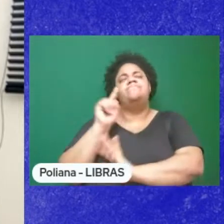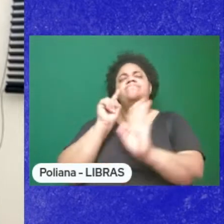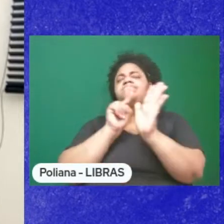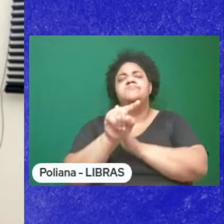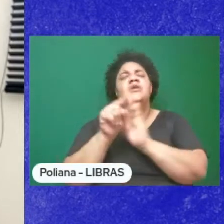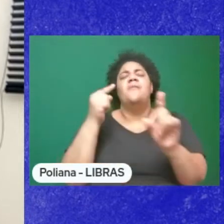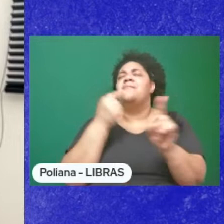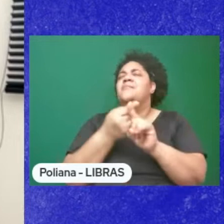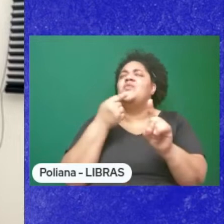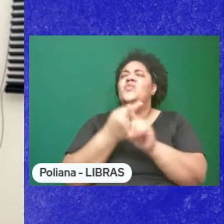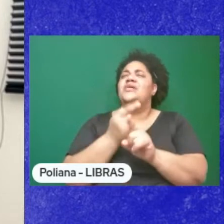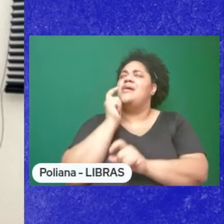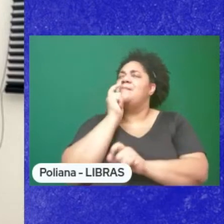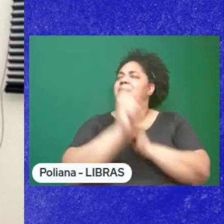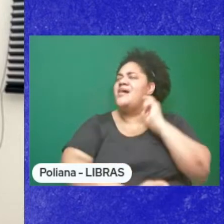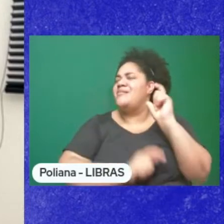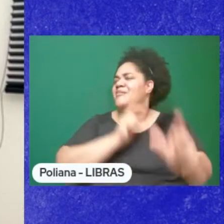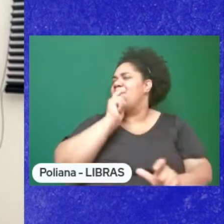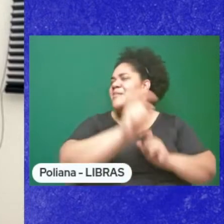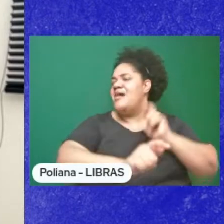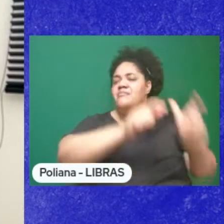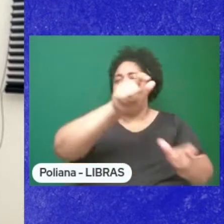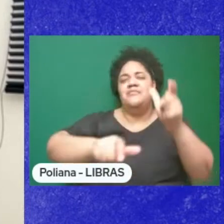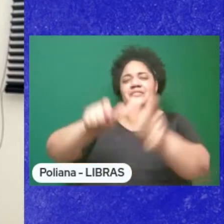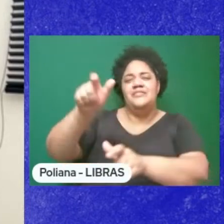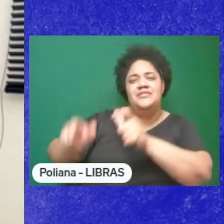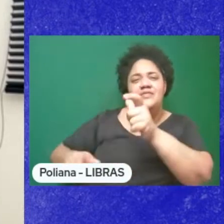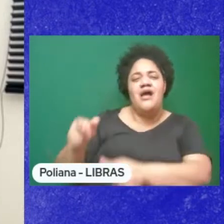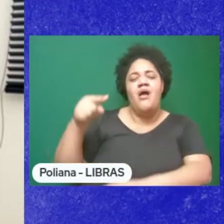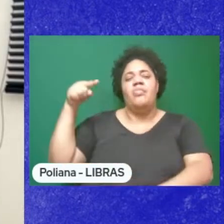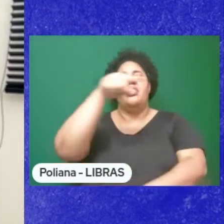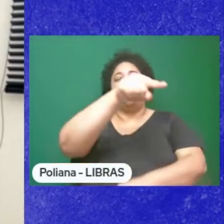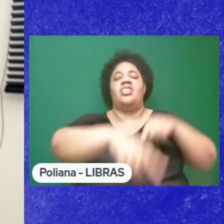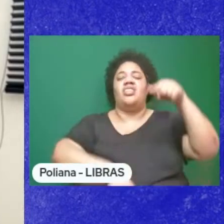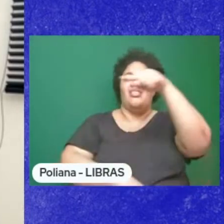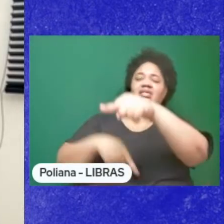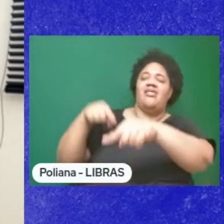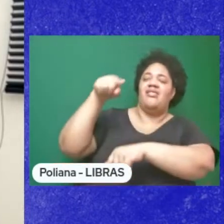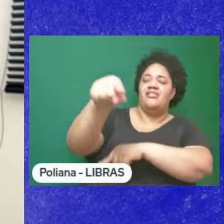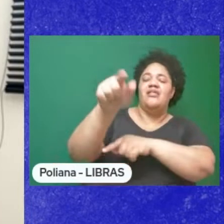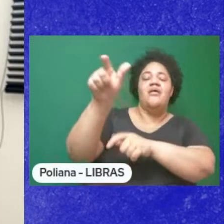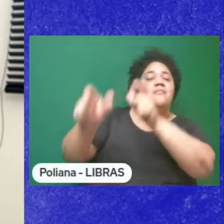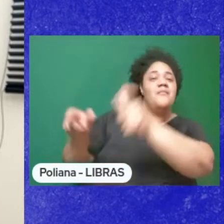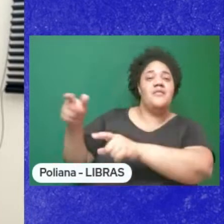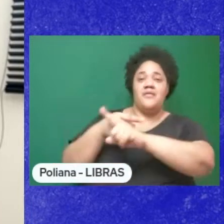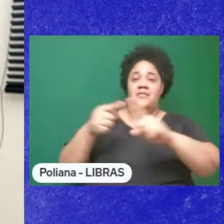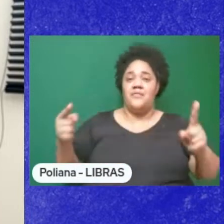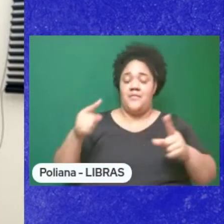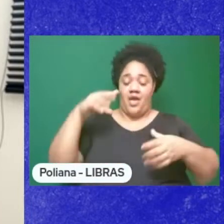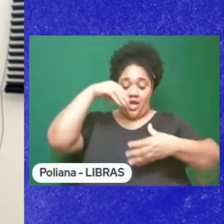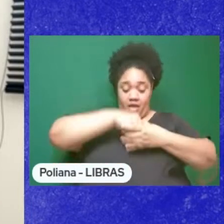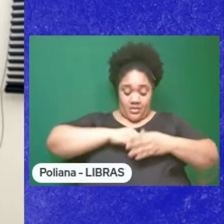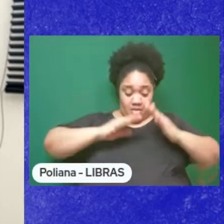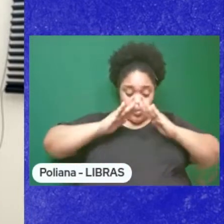ataca tanto, porquê as pessoas apontam tanto para as outras, mas você dentro de casa, quem você é,